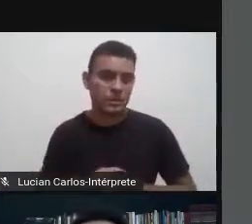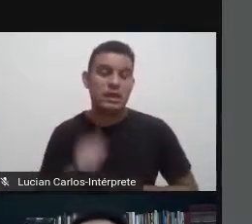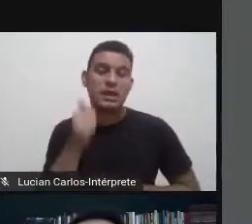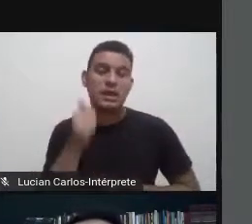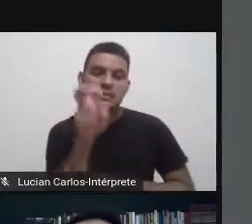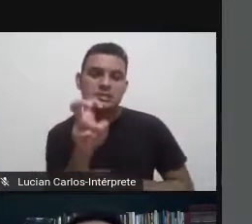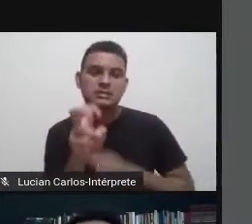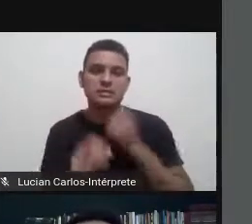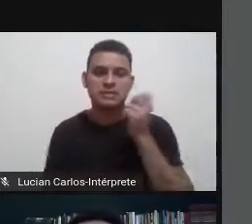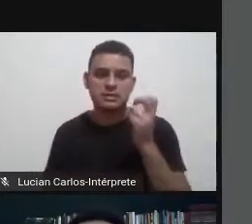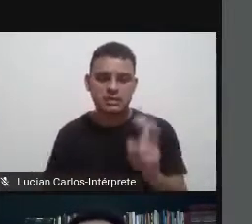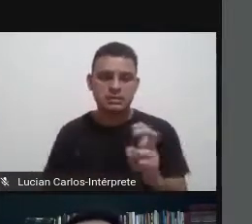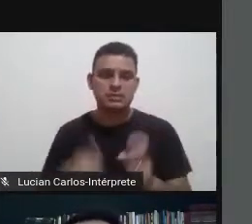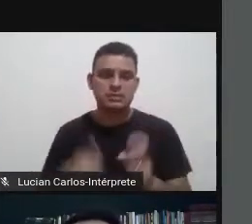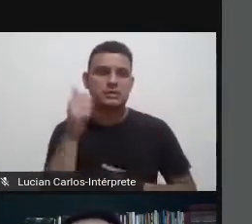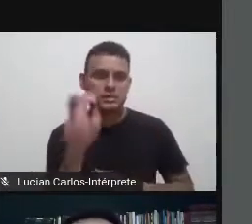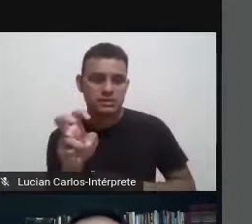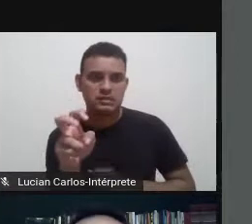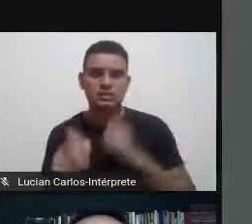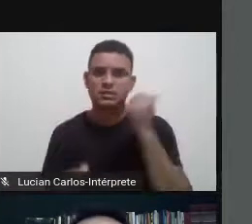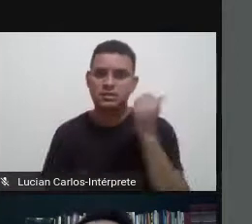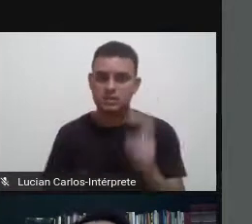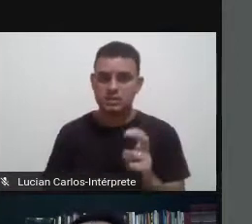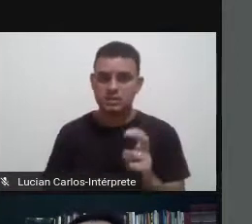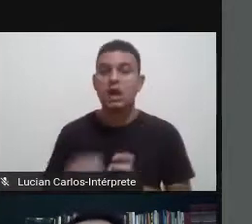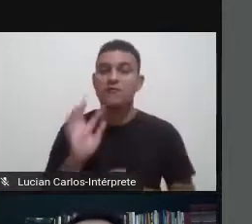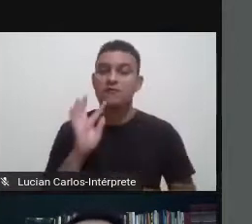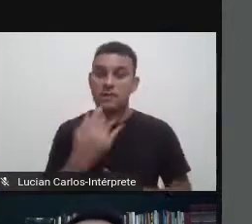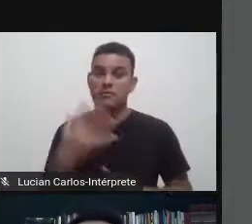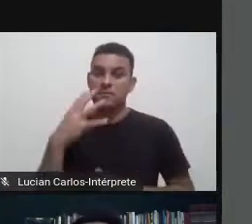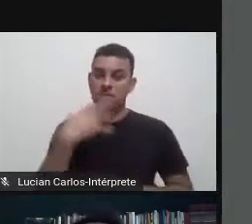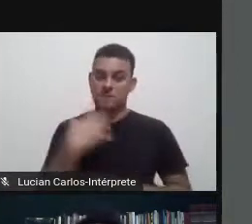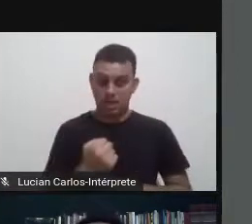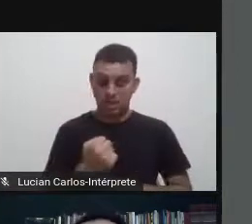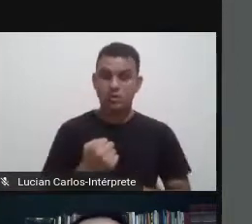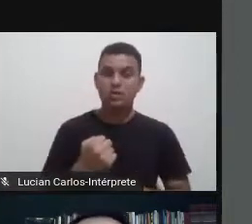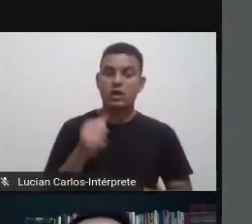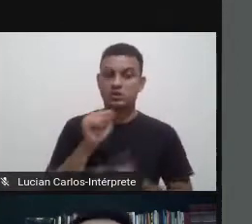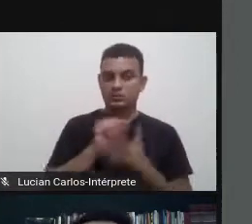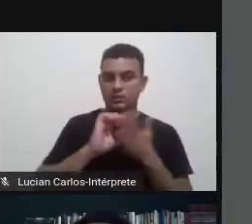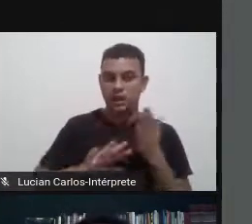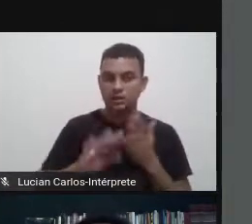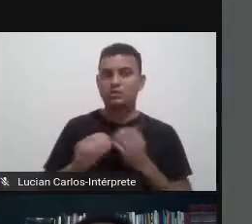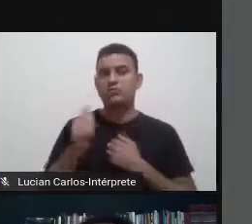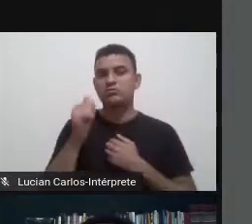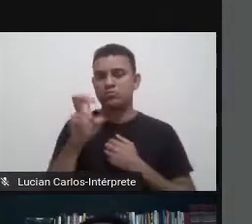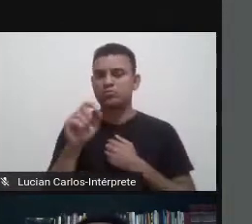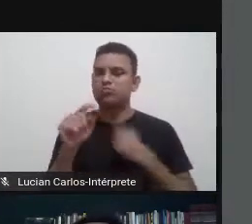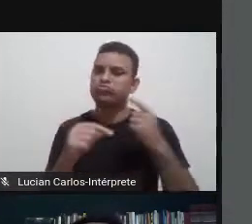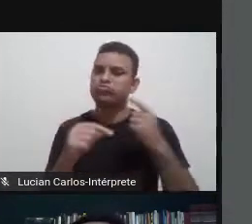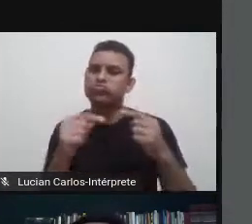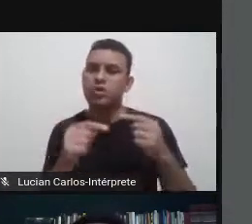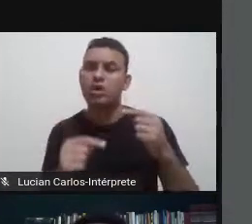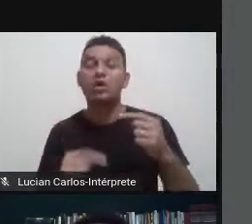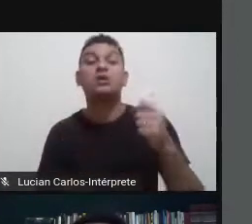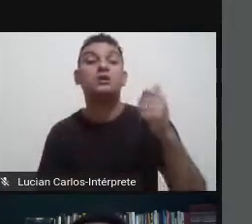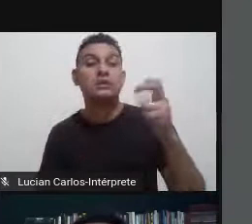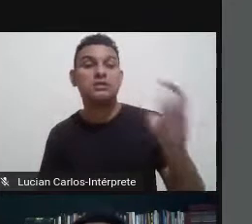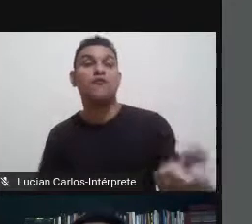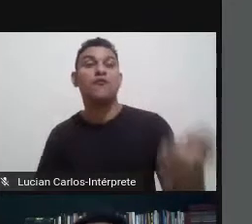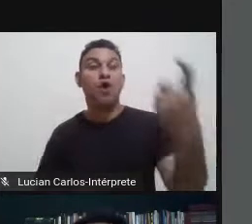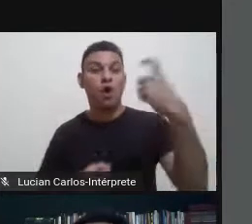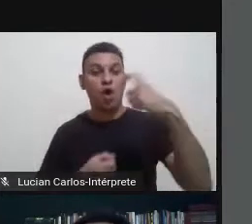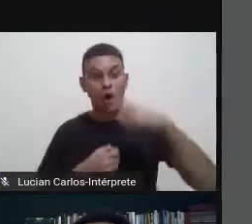dias. Então, as atividades que os pais levaram nessa semana, daqui 2 semanas eles retornam, atendendo